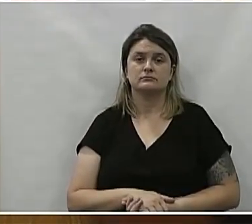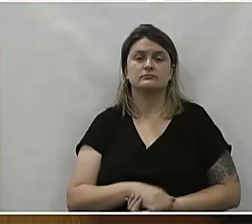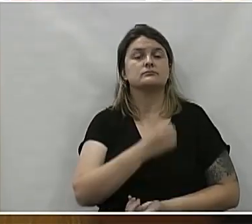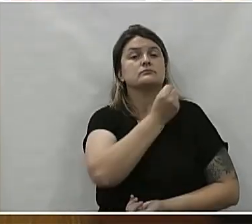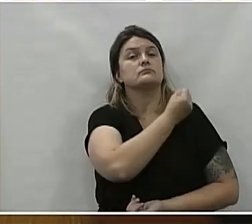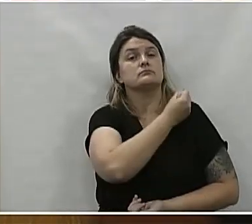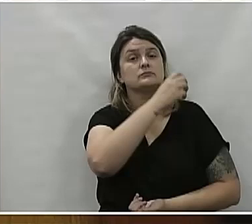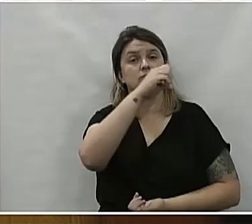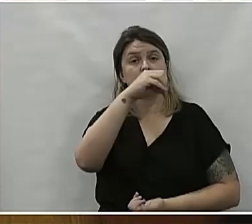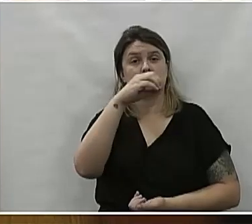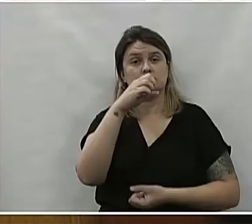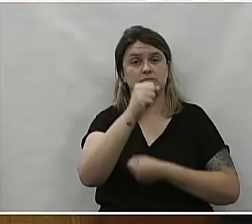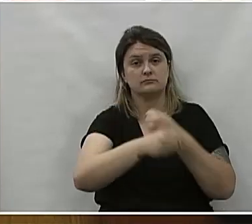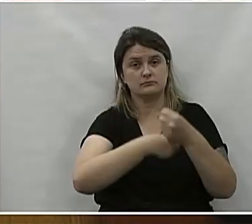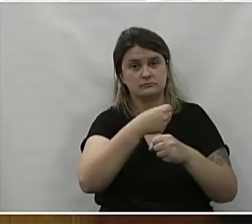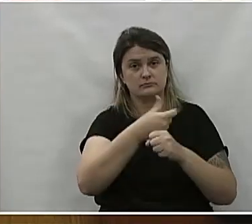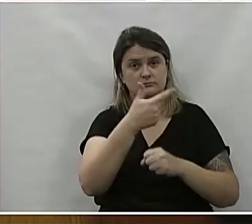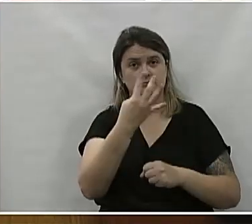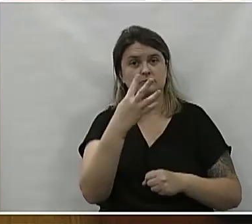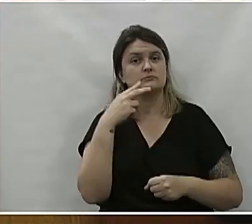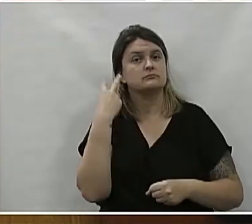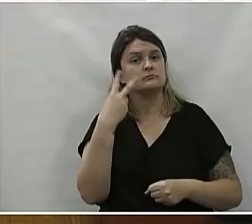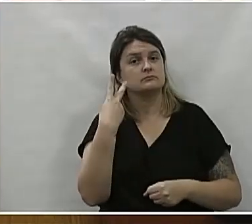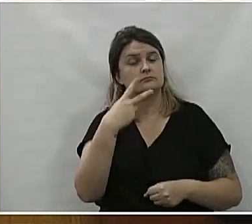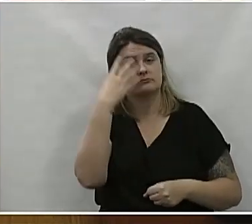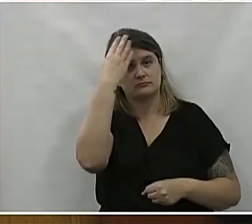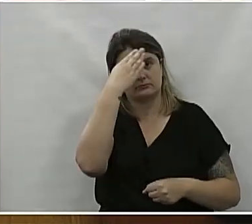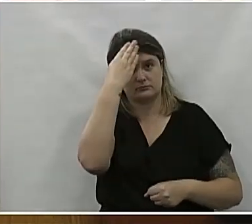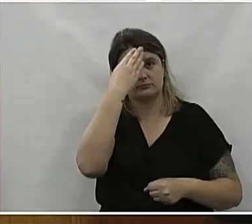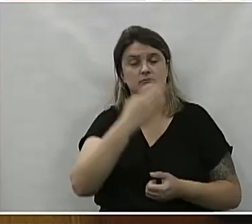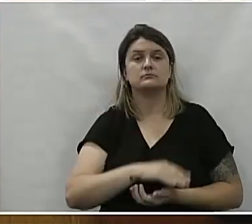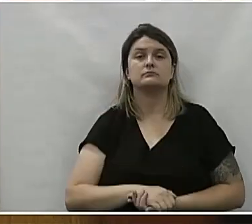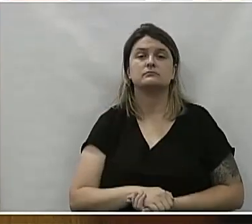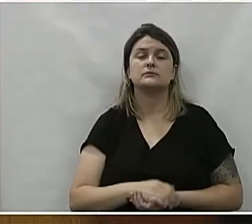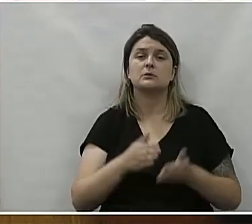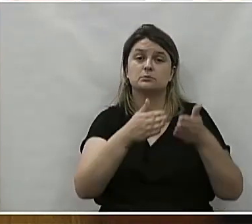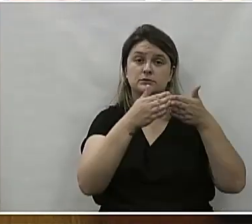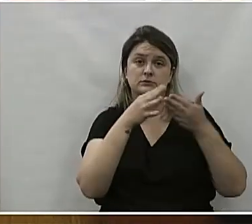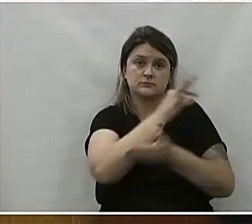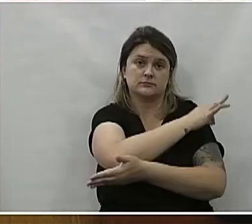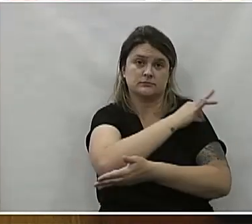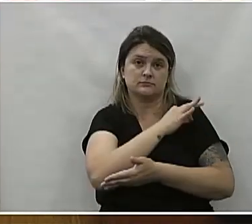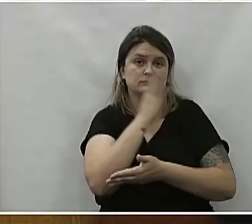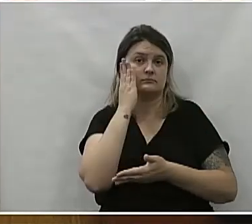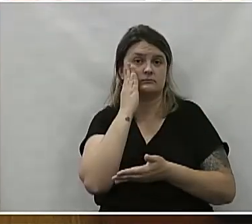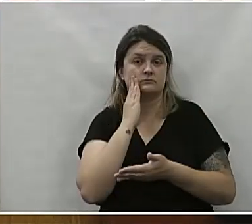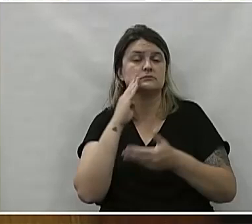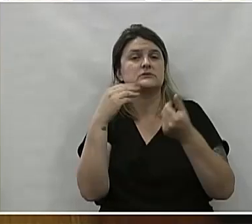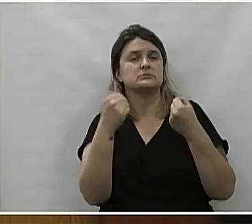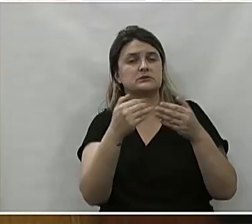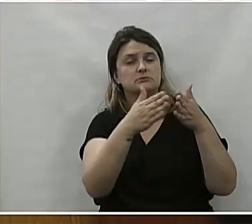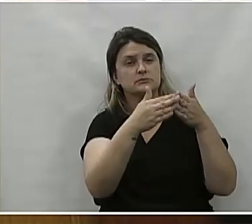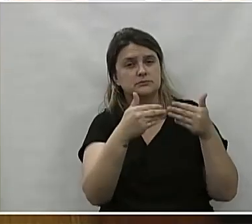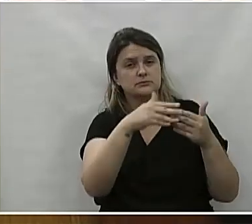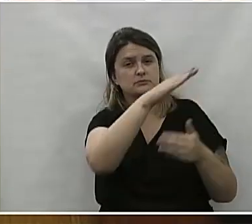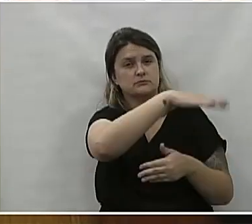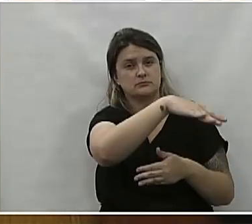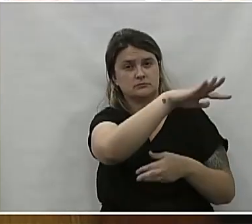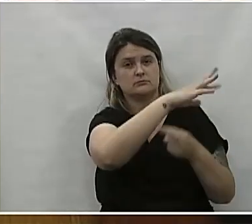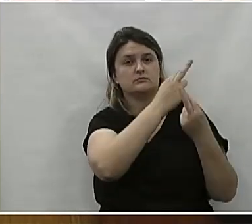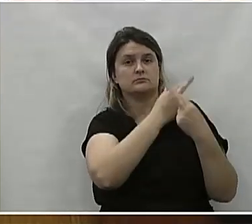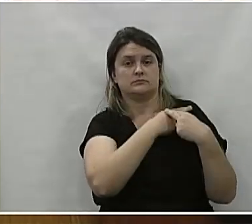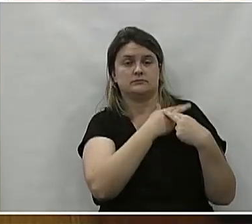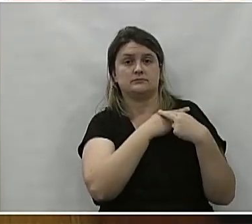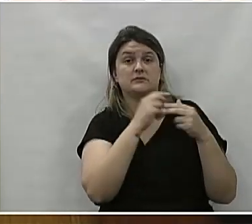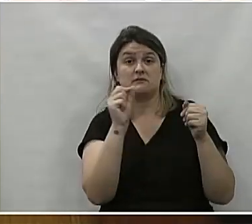Número 90 de 2024 Do vereador Cordova Frederico de Melo Neto Ao senhor prefeito municipal Para que determine o setor competente